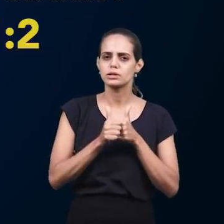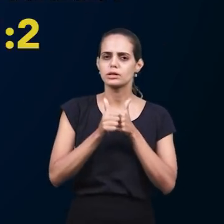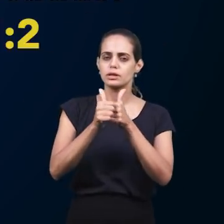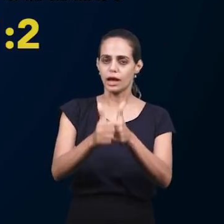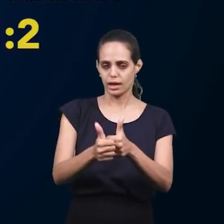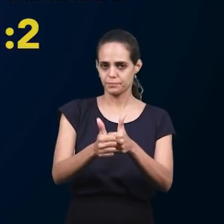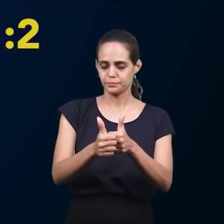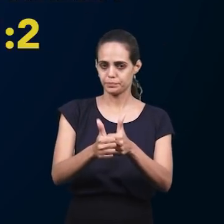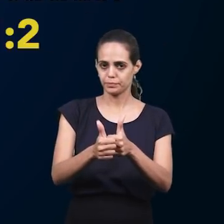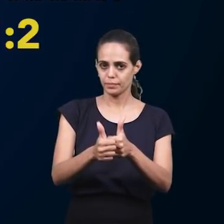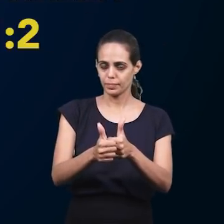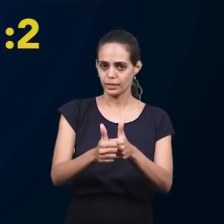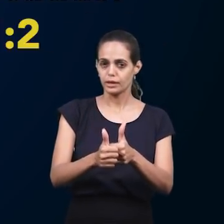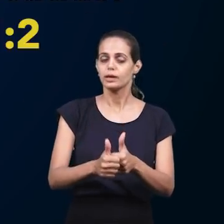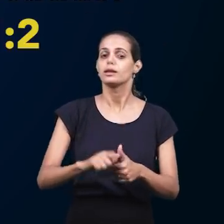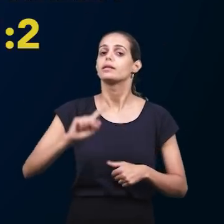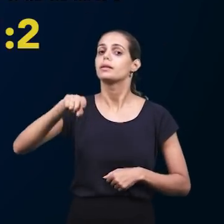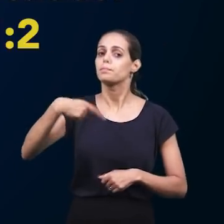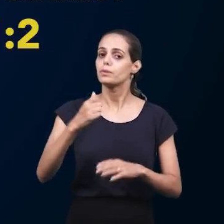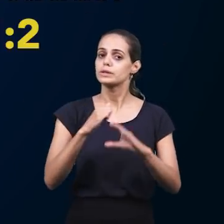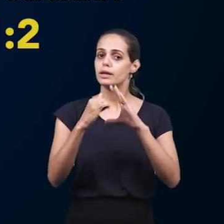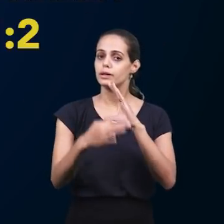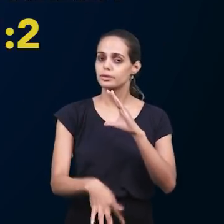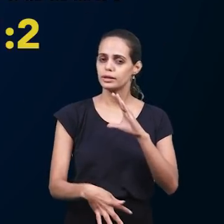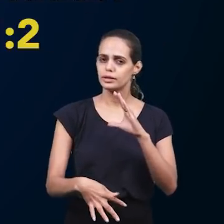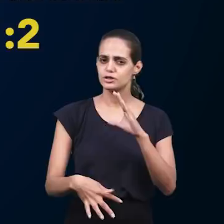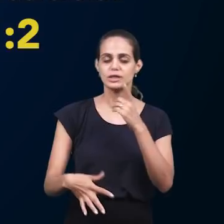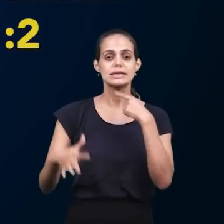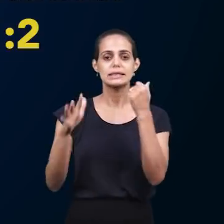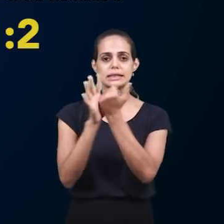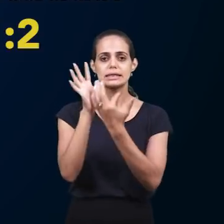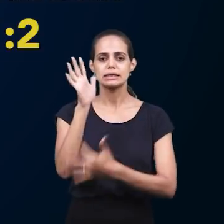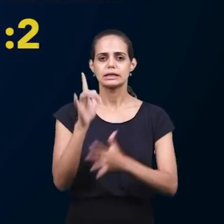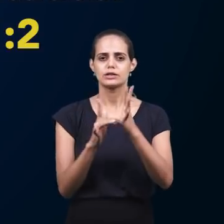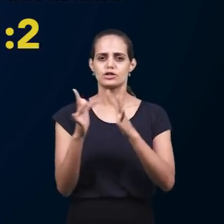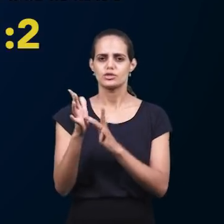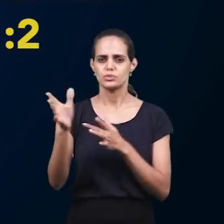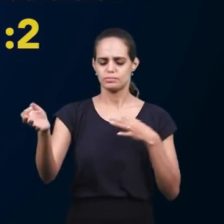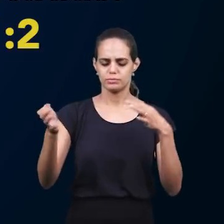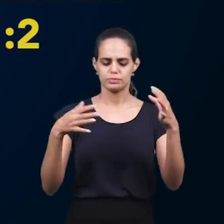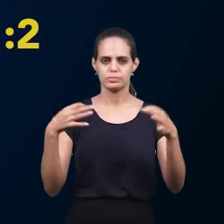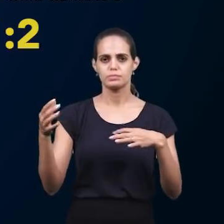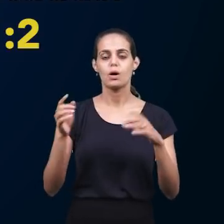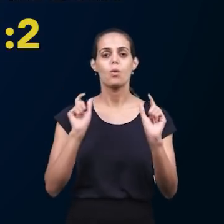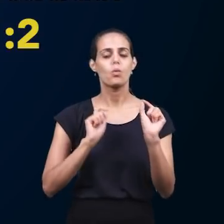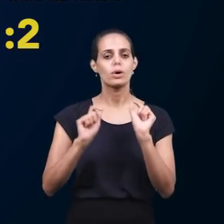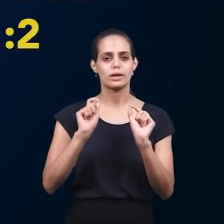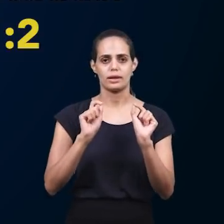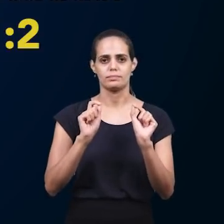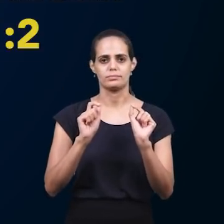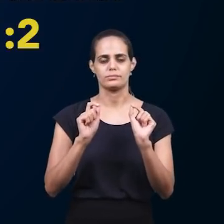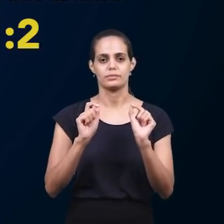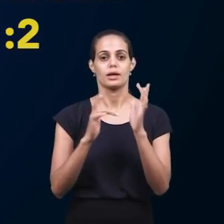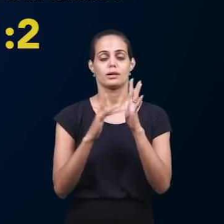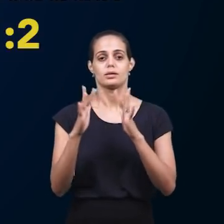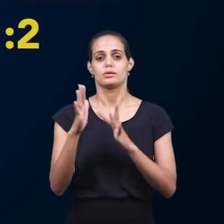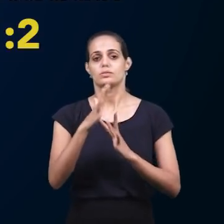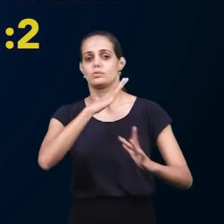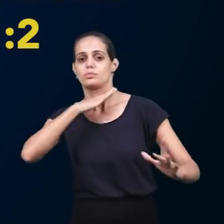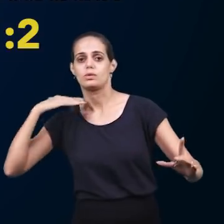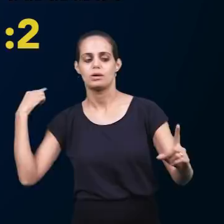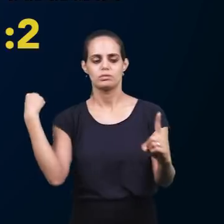a aspersão do sangue de Jesus Cristo. Foi a vida que o Filho, o Senhor Jesus, derramou